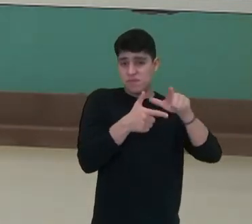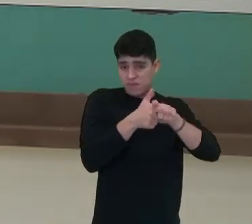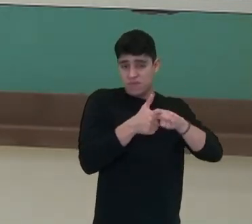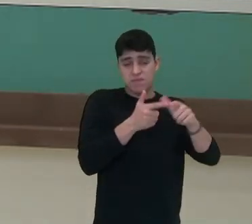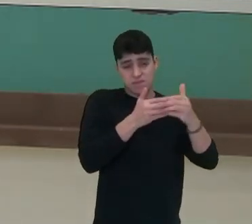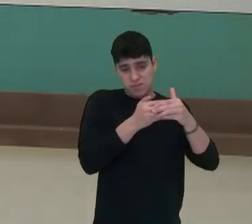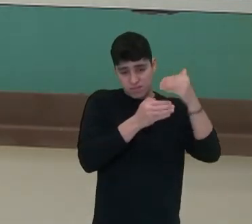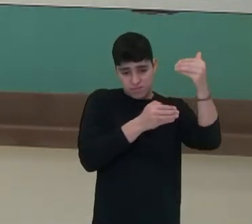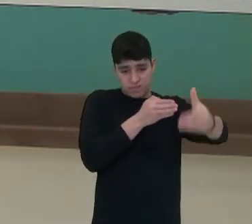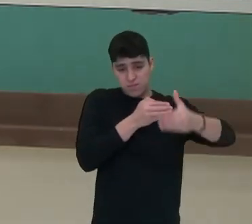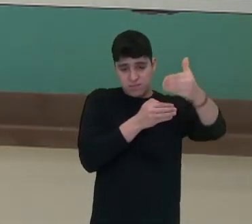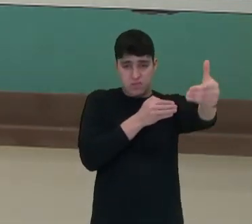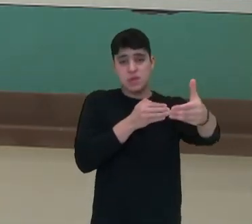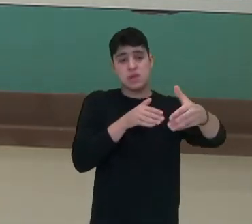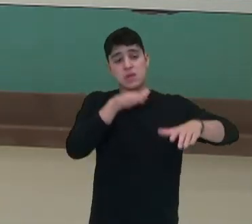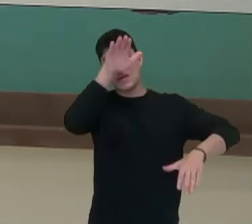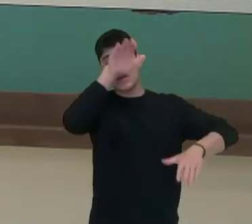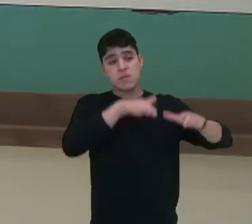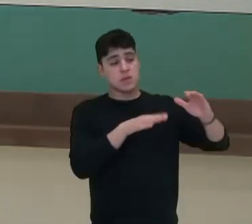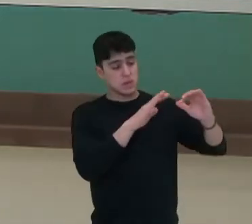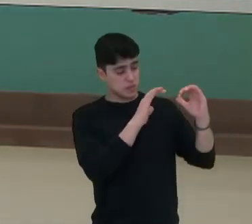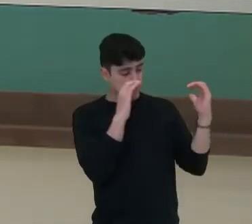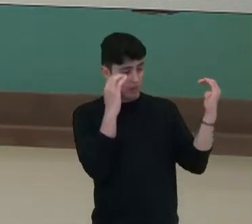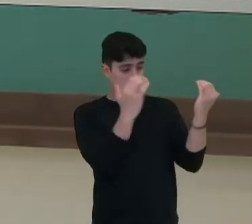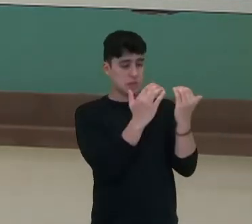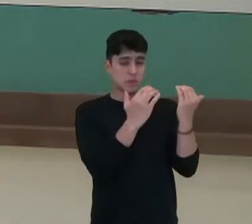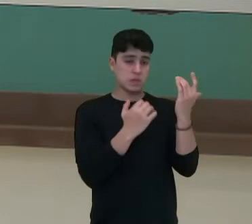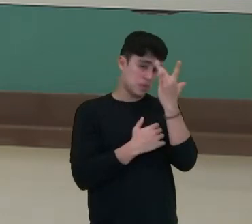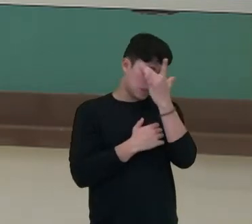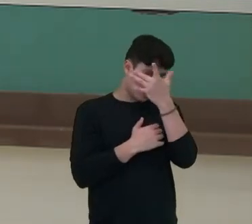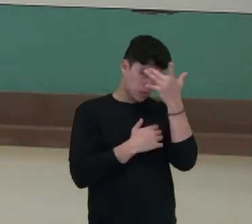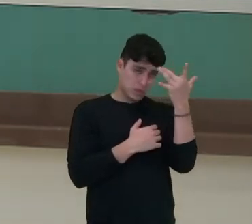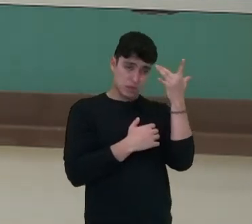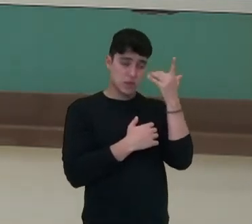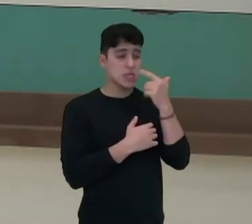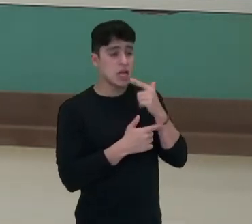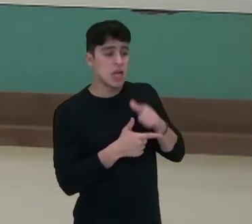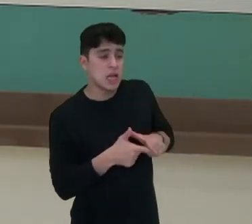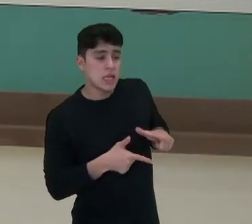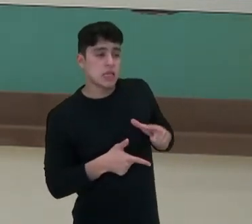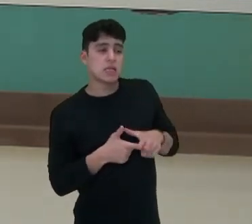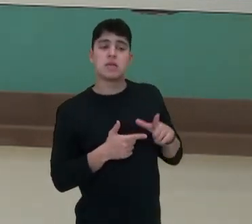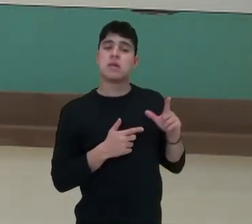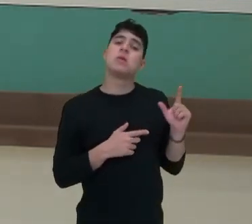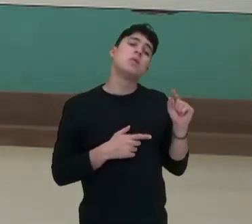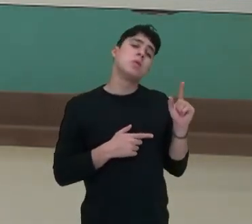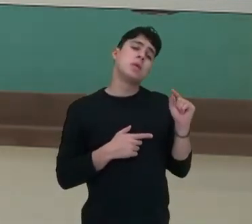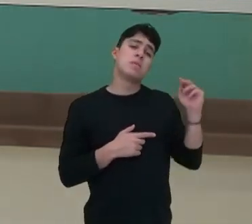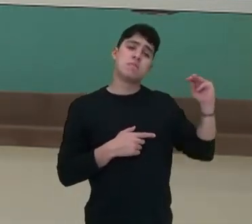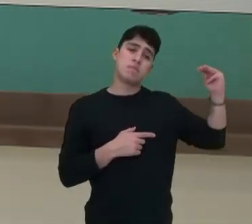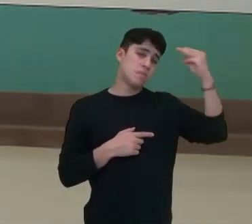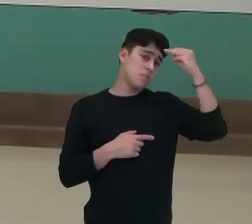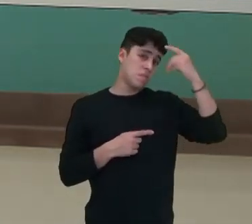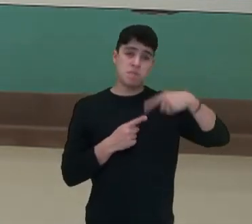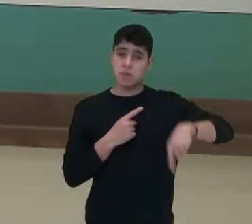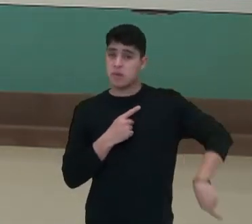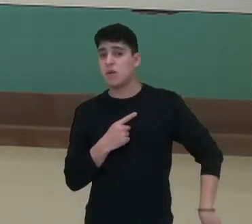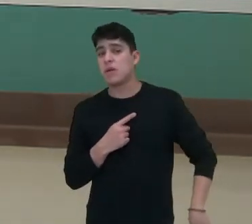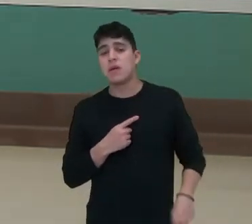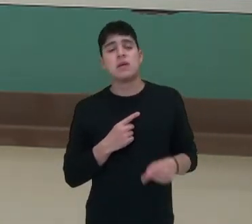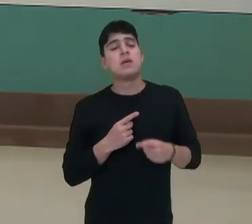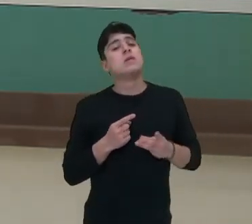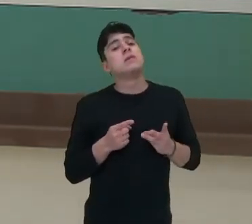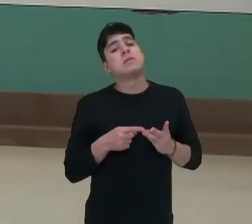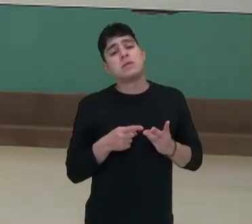dependendo da região onde o cérebro pode ter questões associadas à fala, a memória,